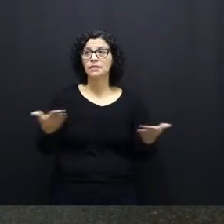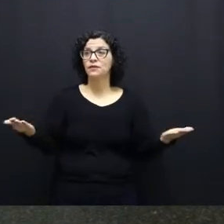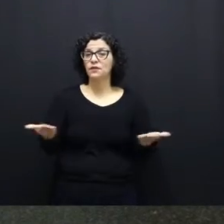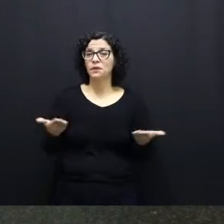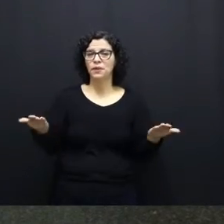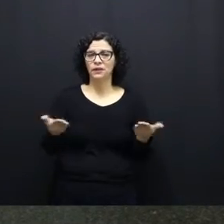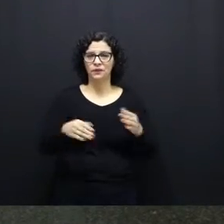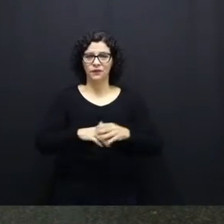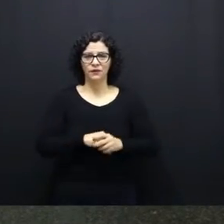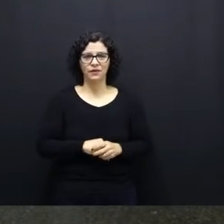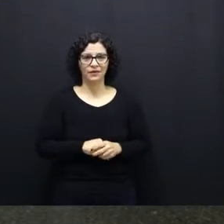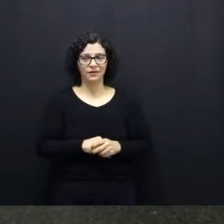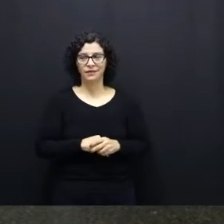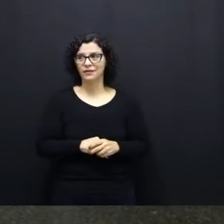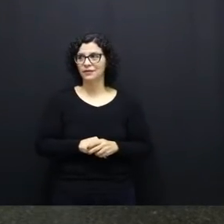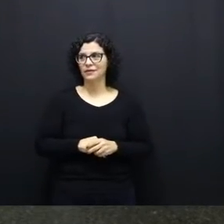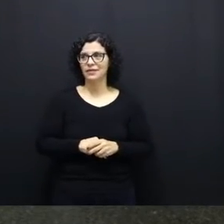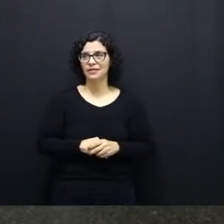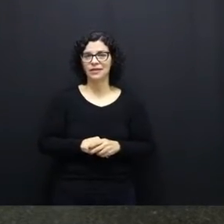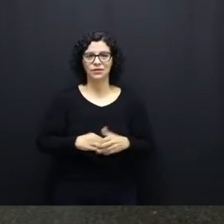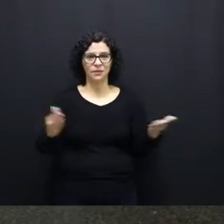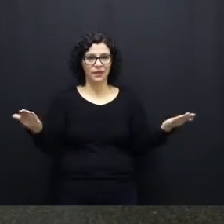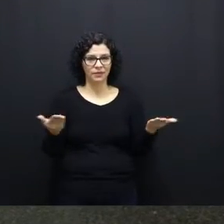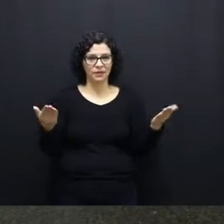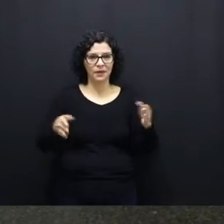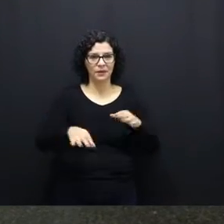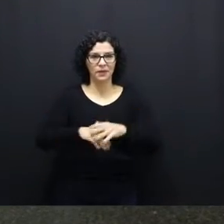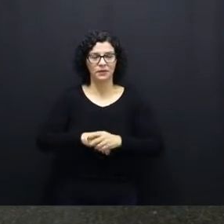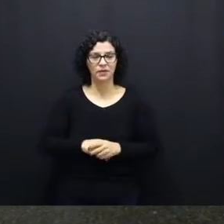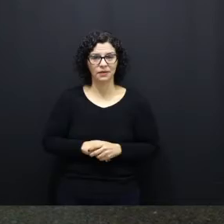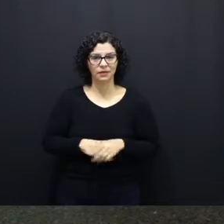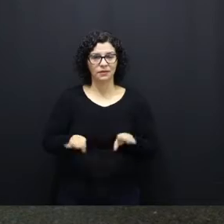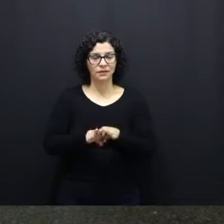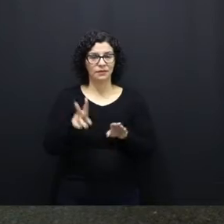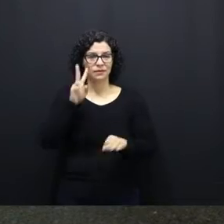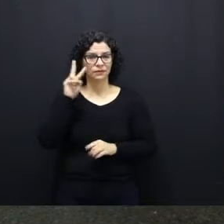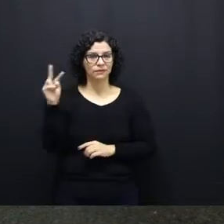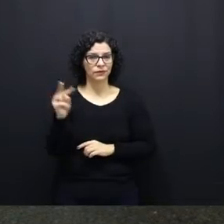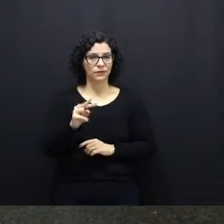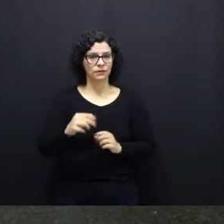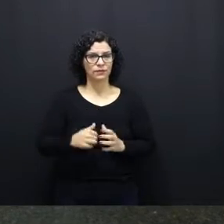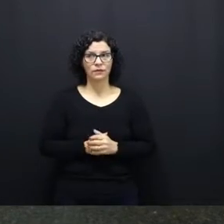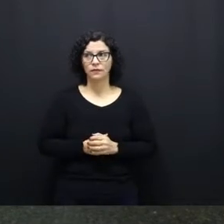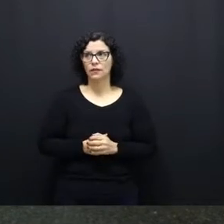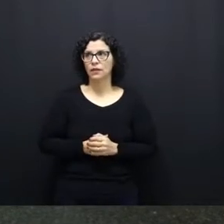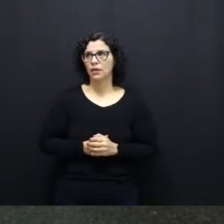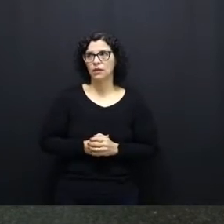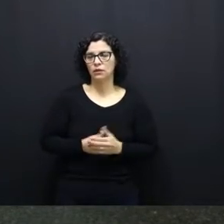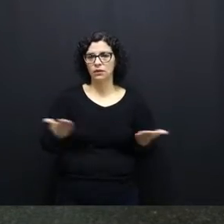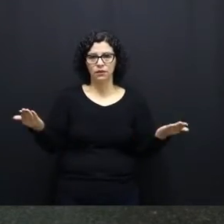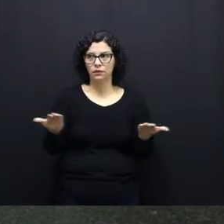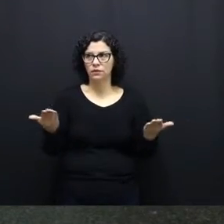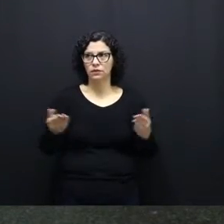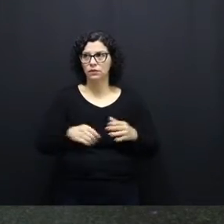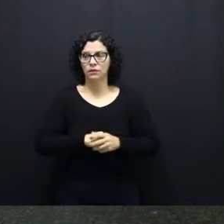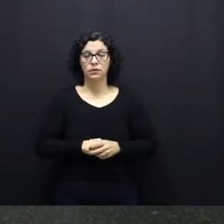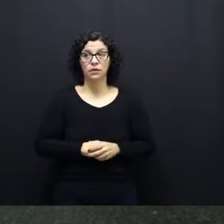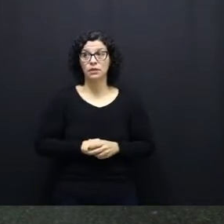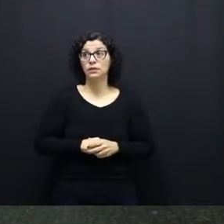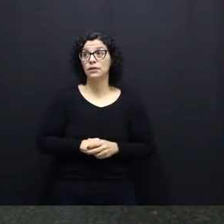enxergando como uma grande oportunidade nós olharmos para a residência médica